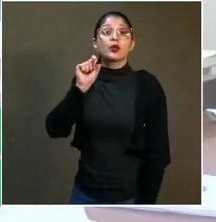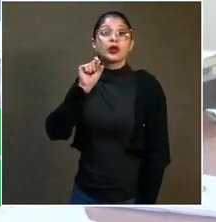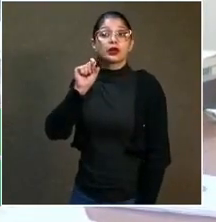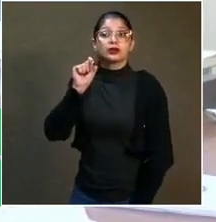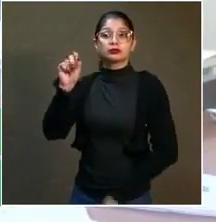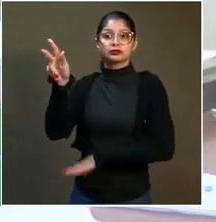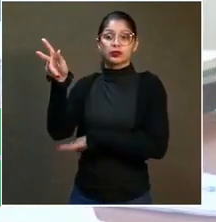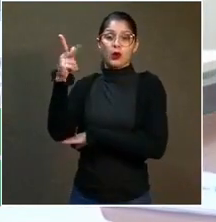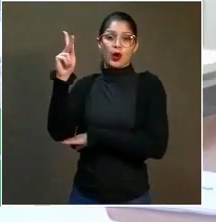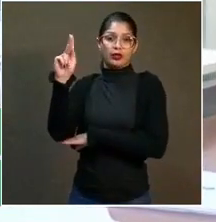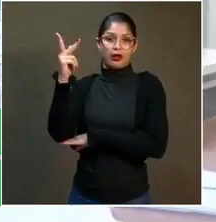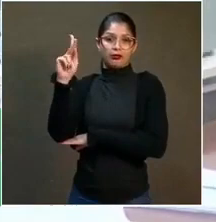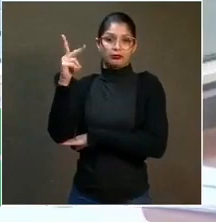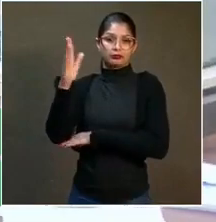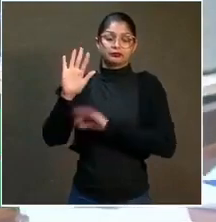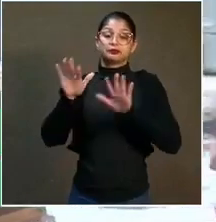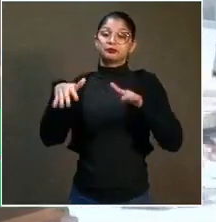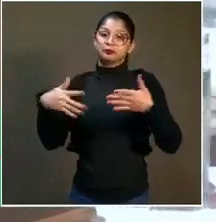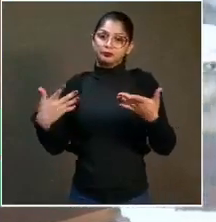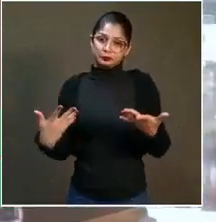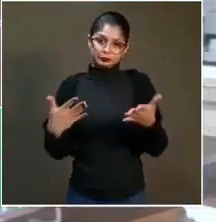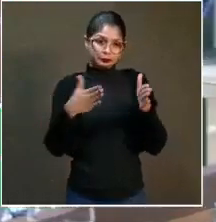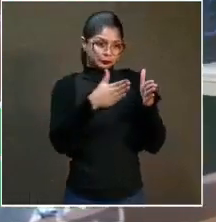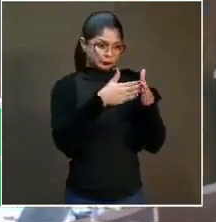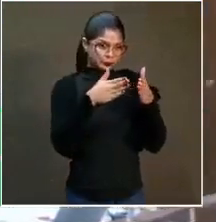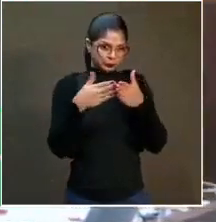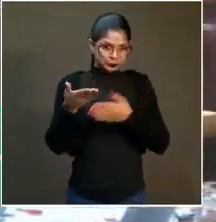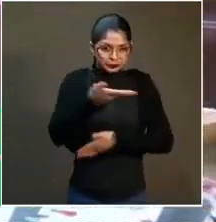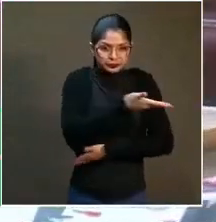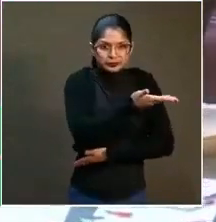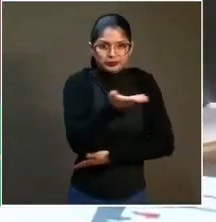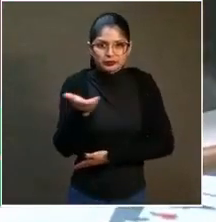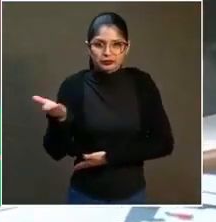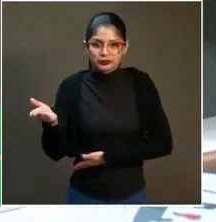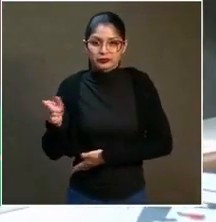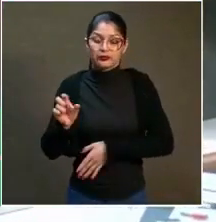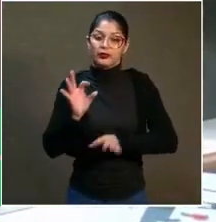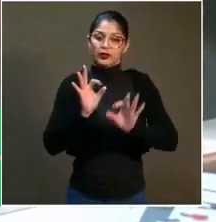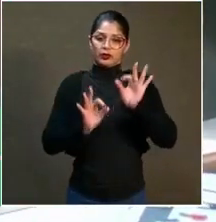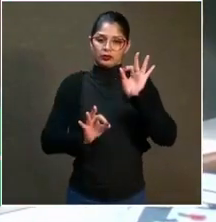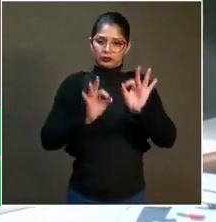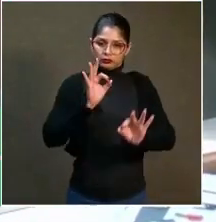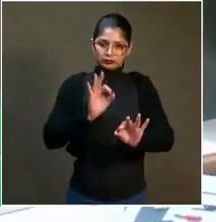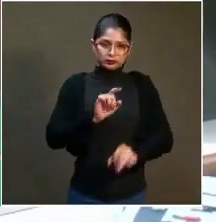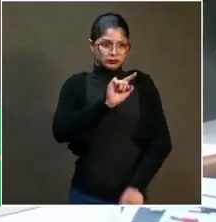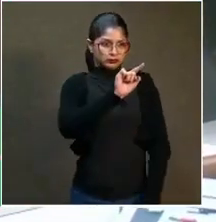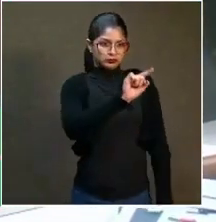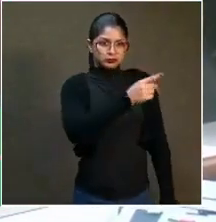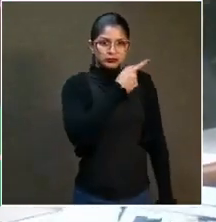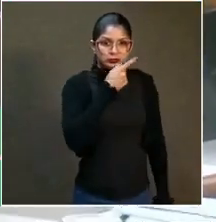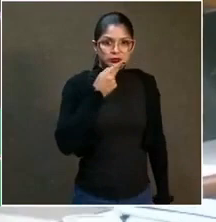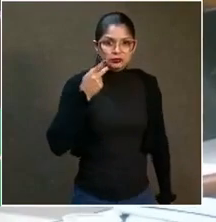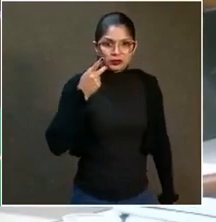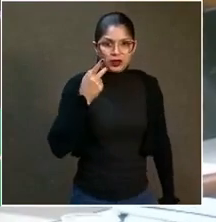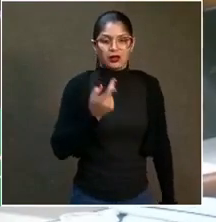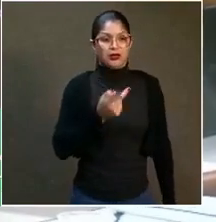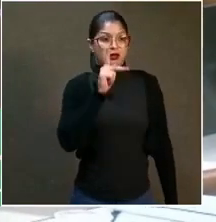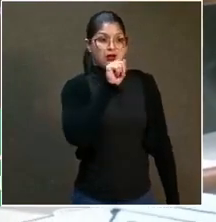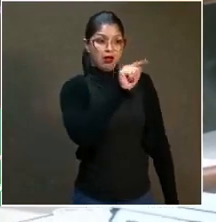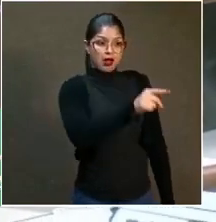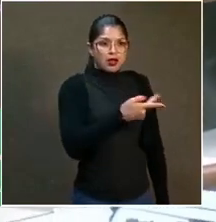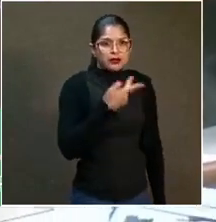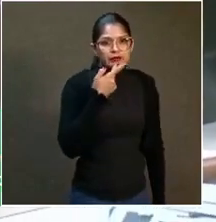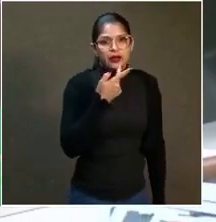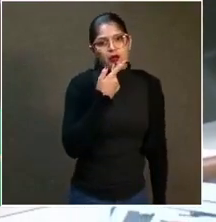Eu queria que vossas excelências julgassem o Cássio, réu confesso, aonde